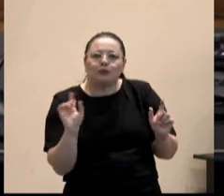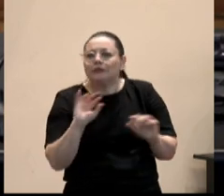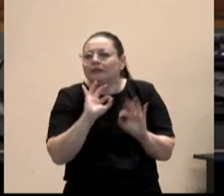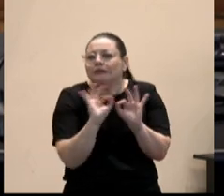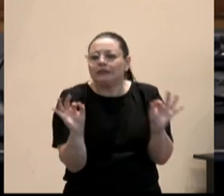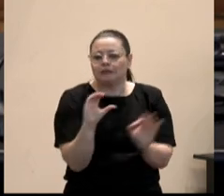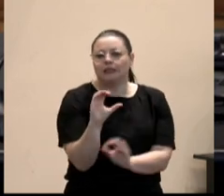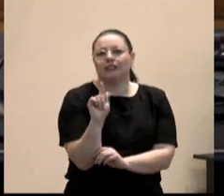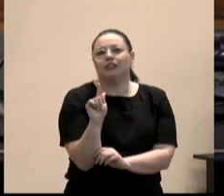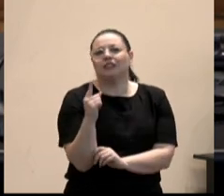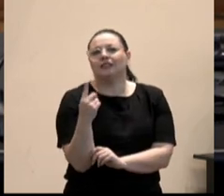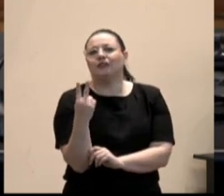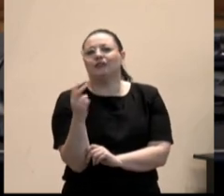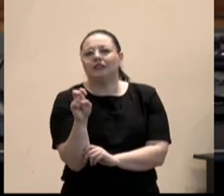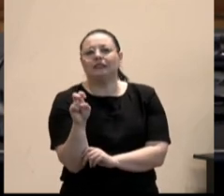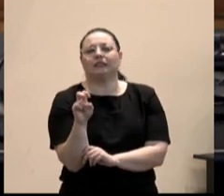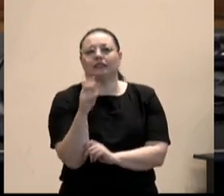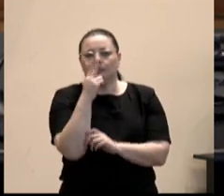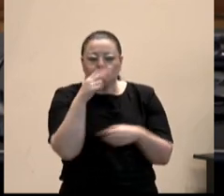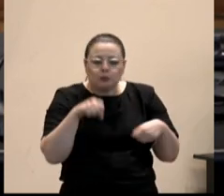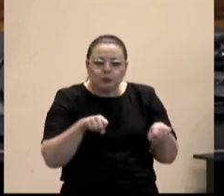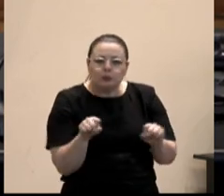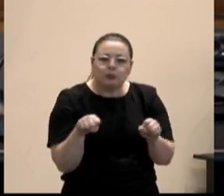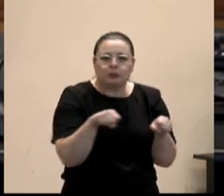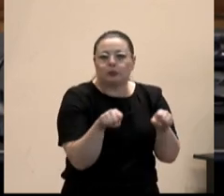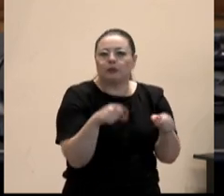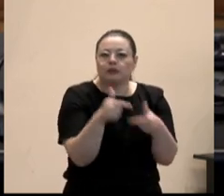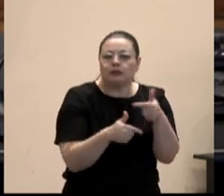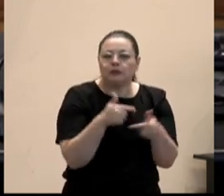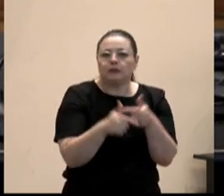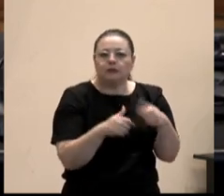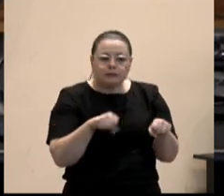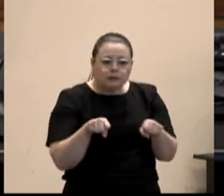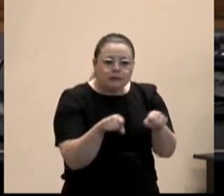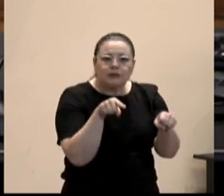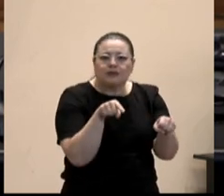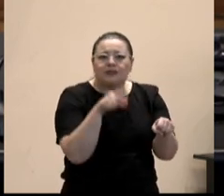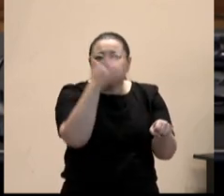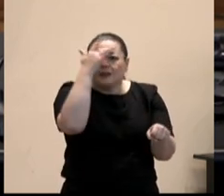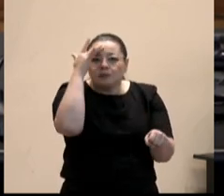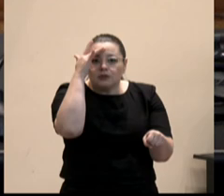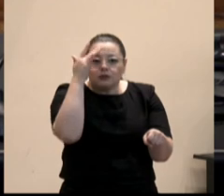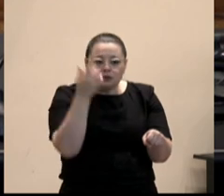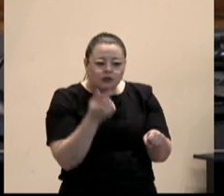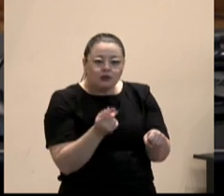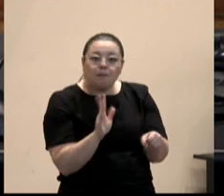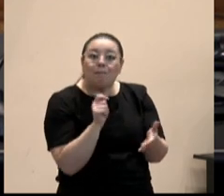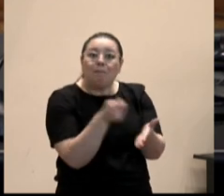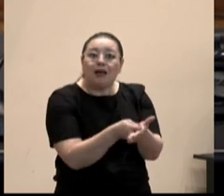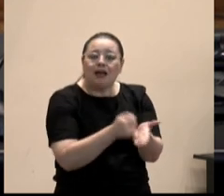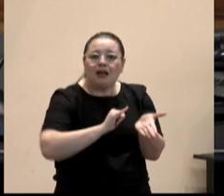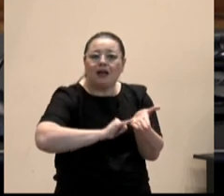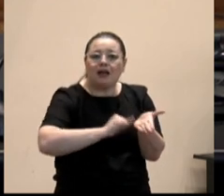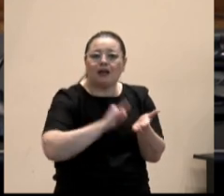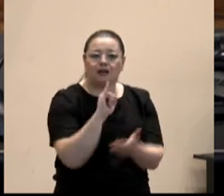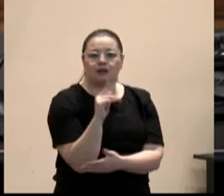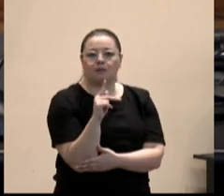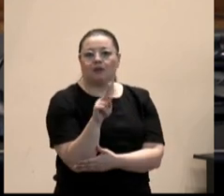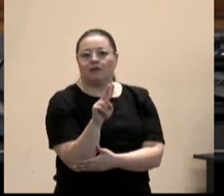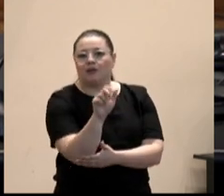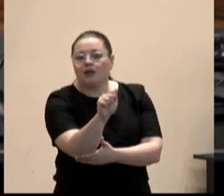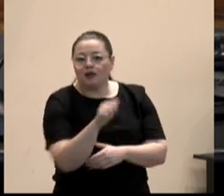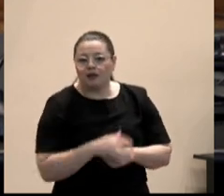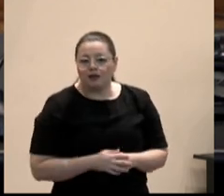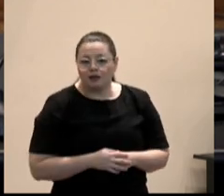CG125 caindo os pedaços, o cara paga IPVA. O cara que tem